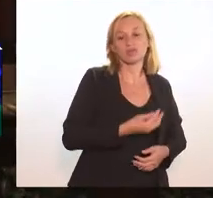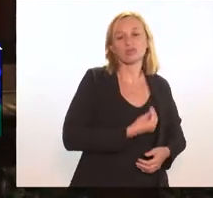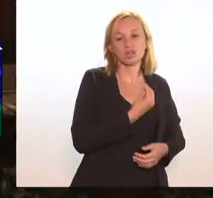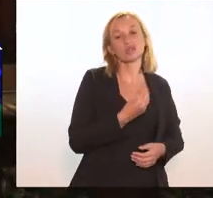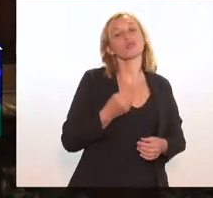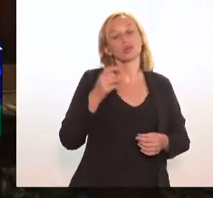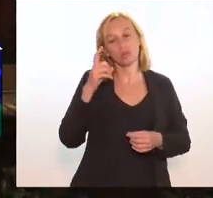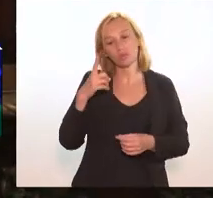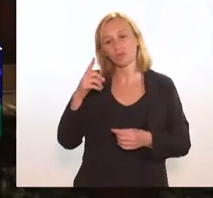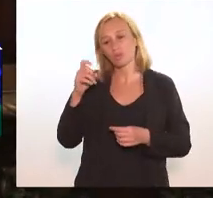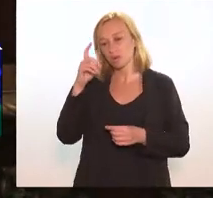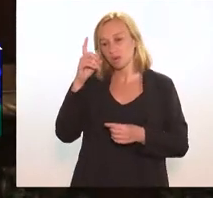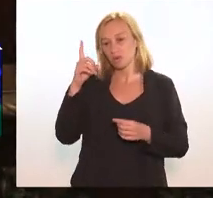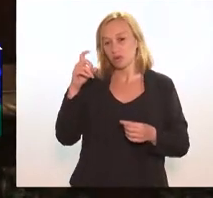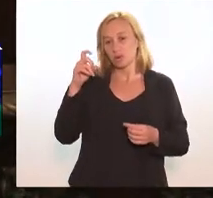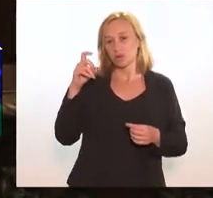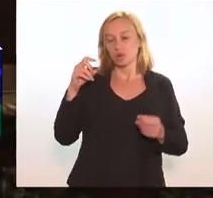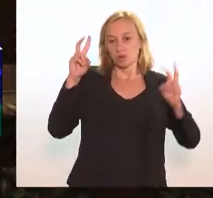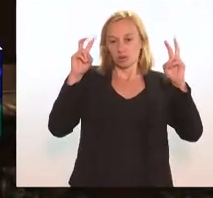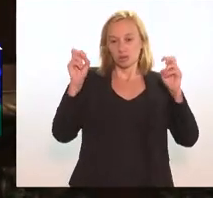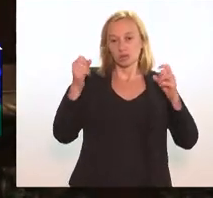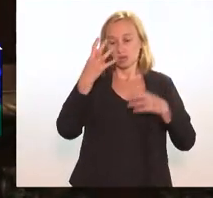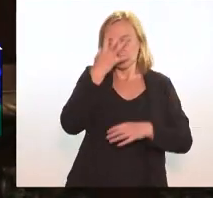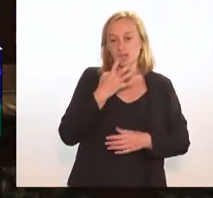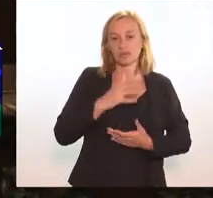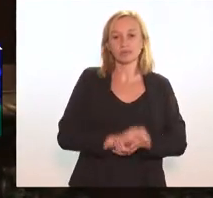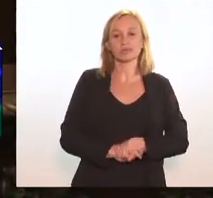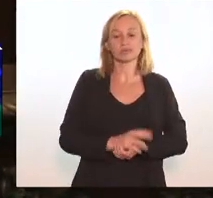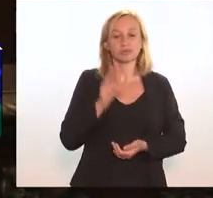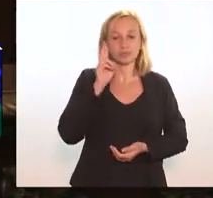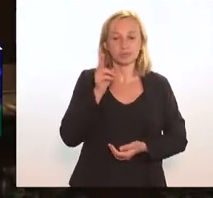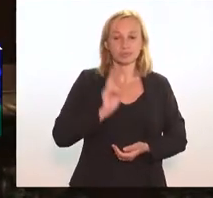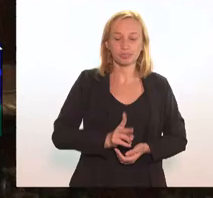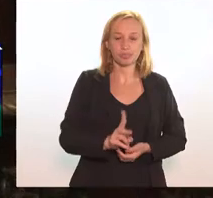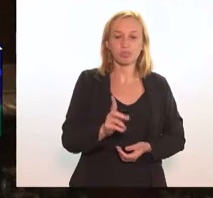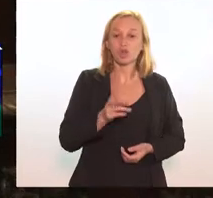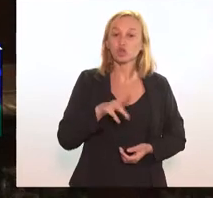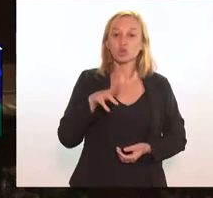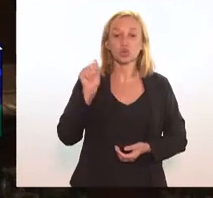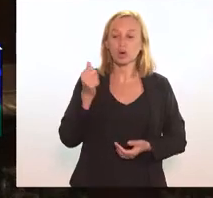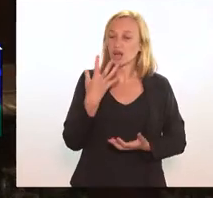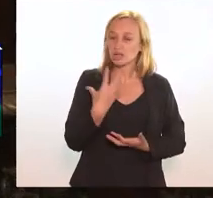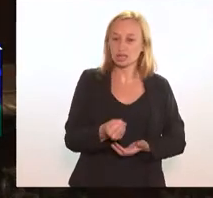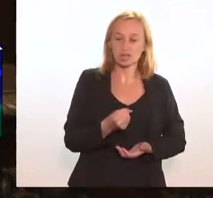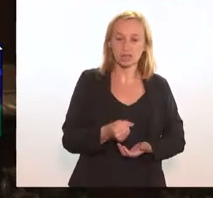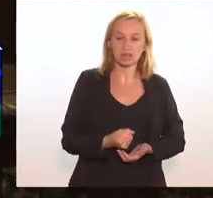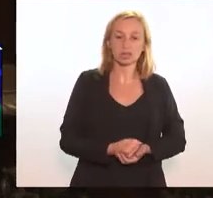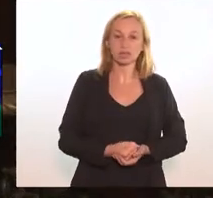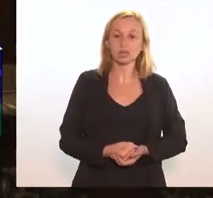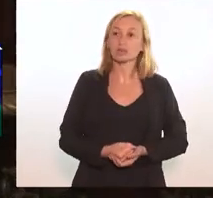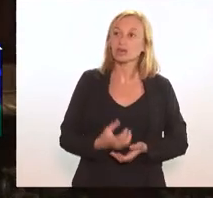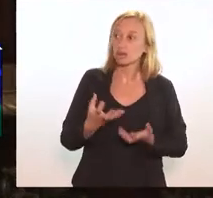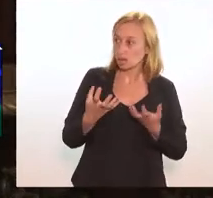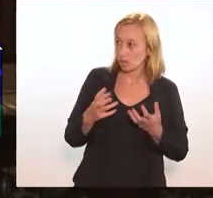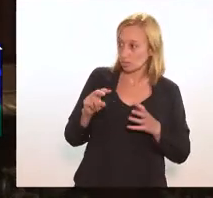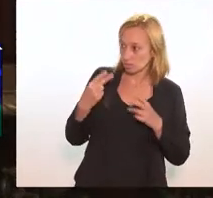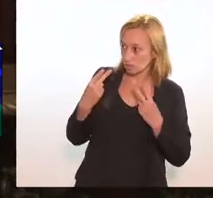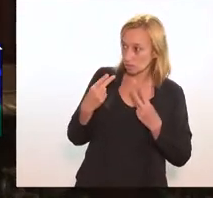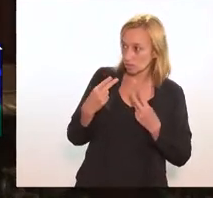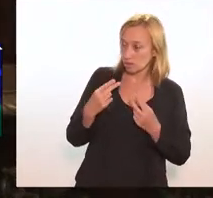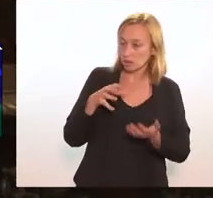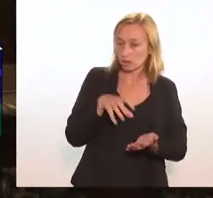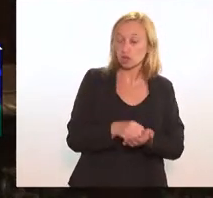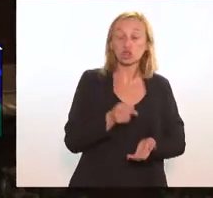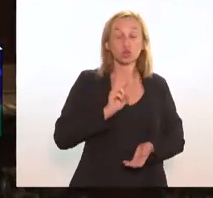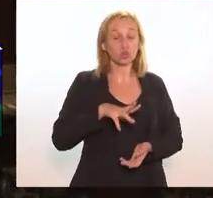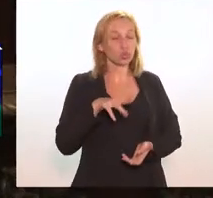muito grave. Portanto, vou fazer aqui esse registro e sempre lembrar, eu nunca concordei, quero que quem me ouve, quem me acompanha, tenha esse registro,